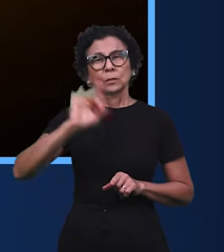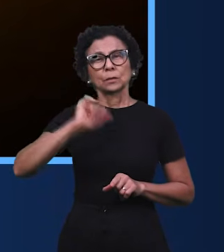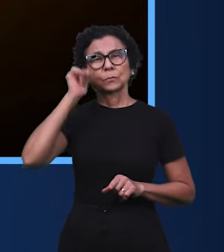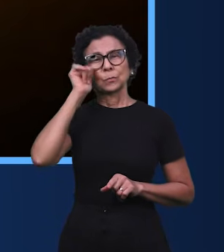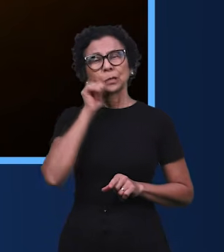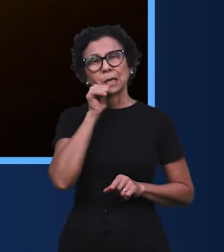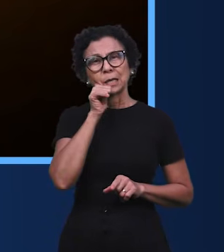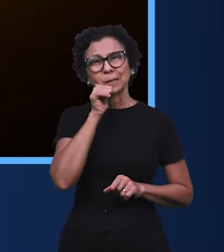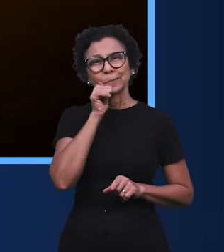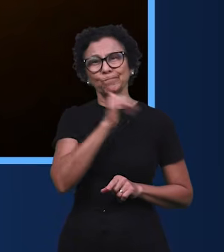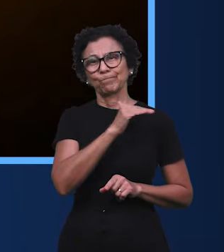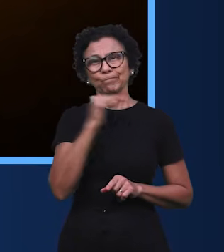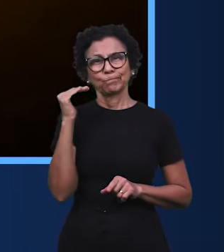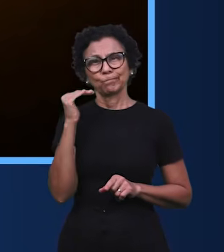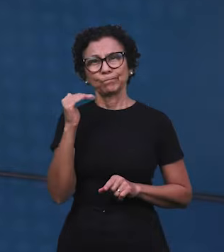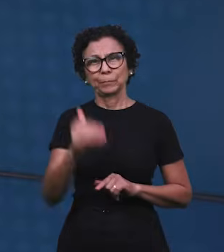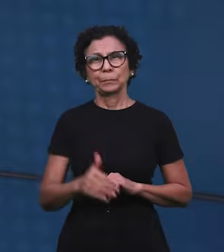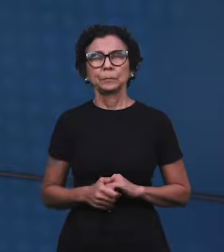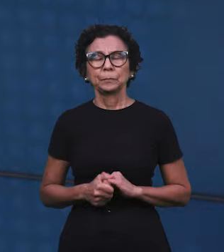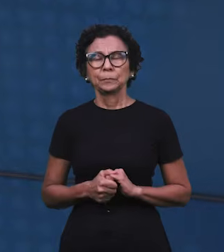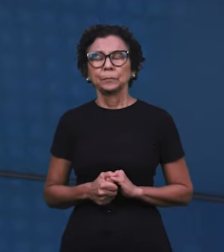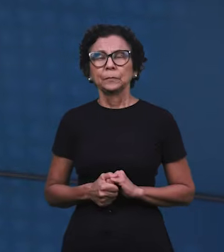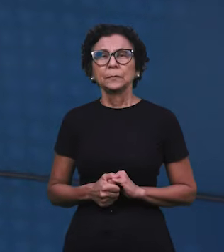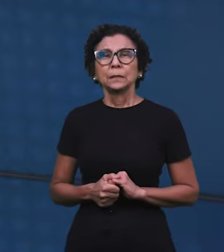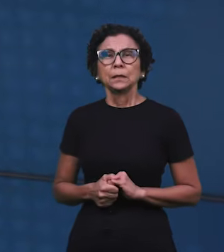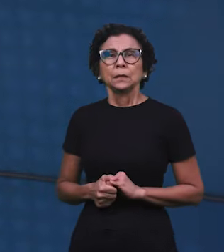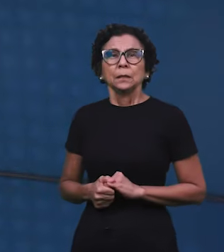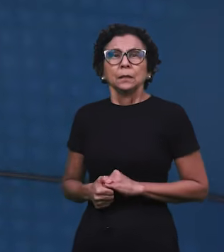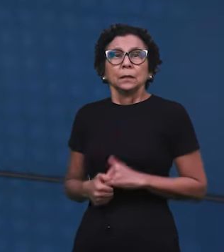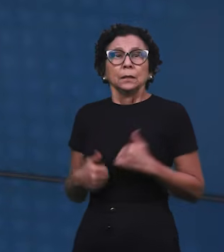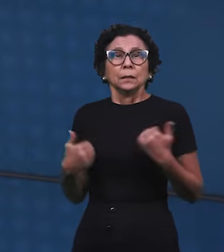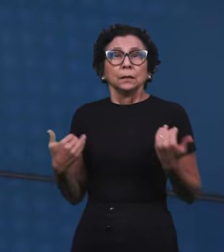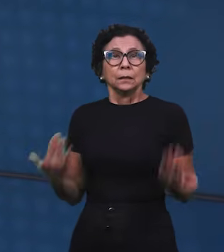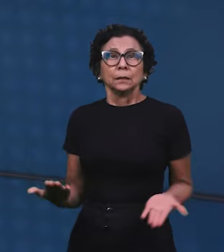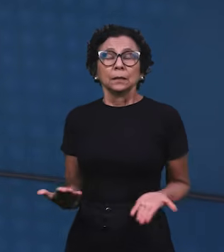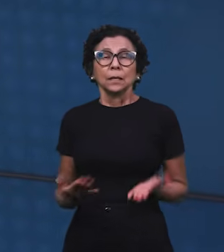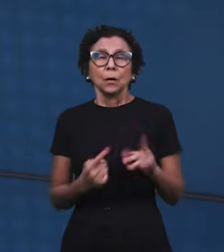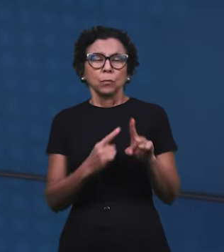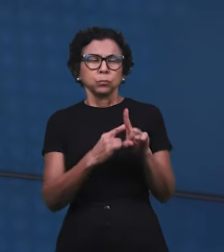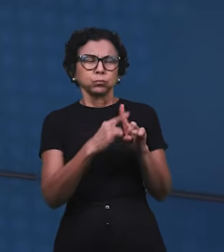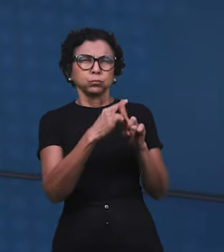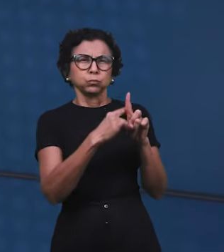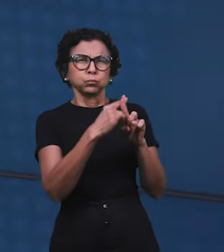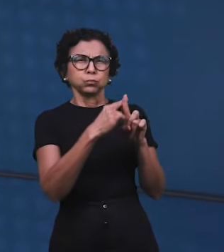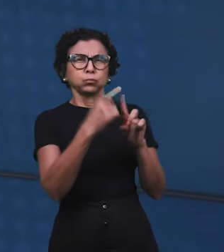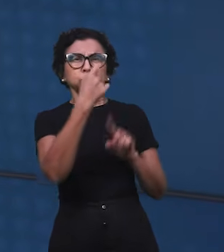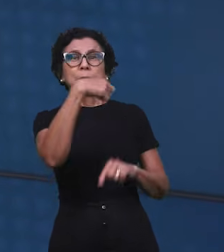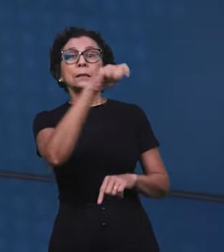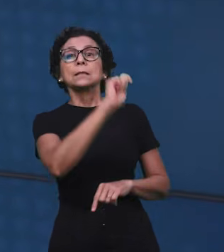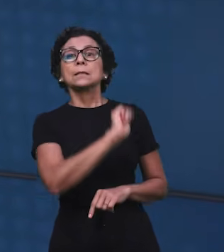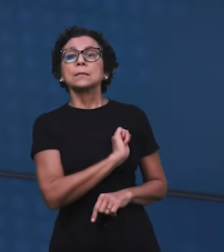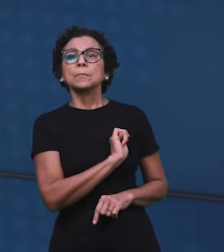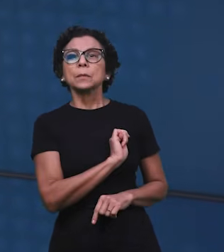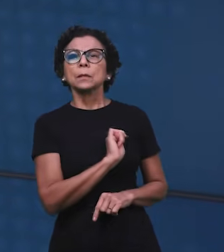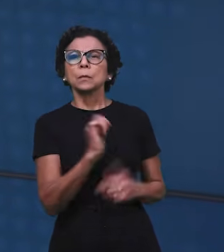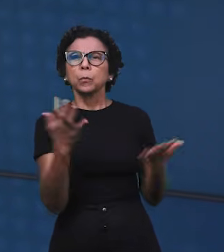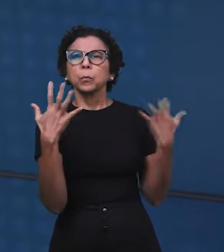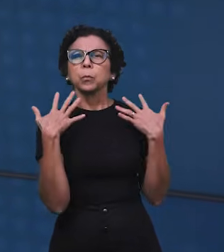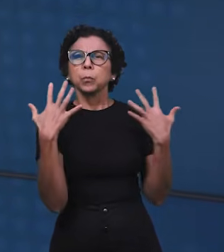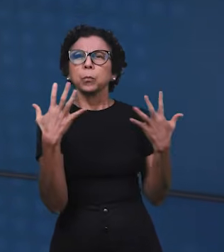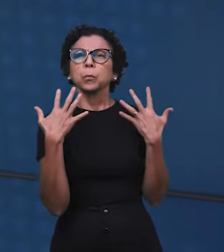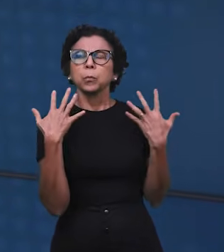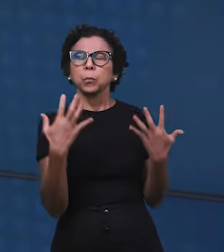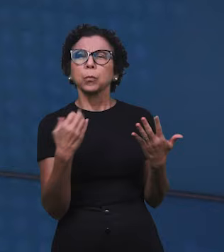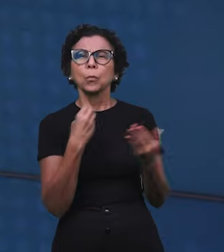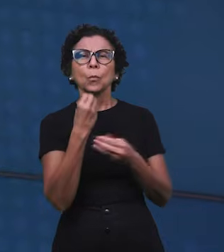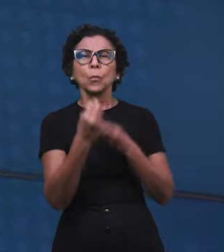eram mulheres. Por que houve um aumento significativo na temperatura da Espanha? Como se formam